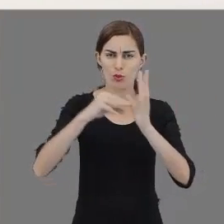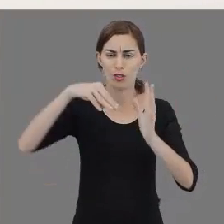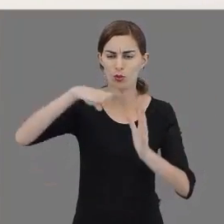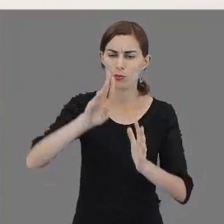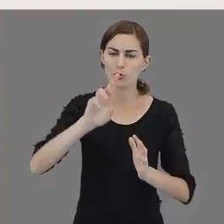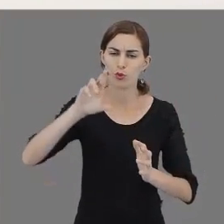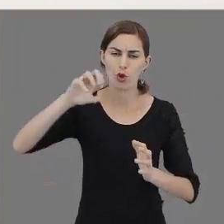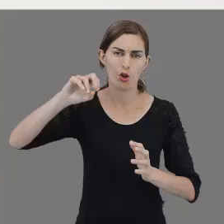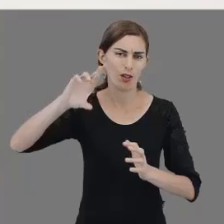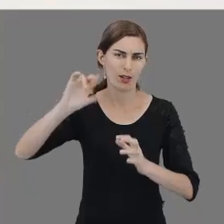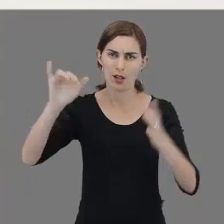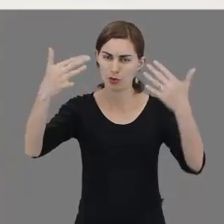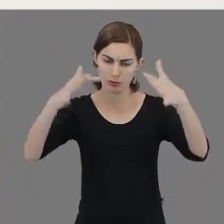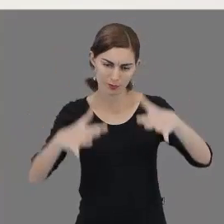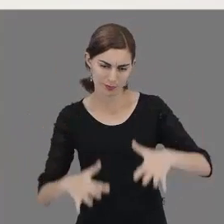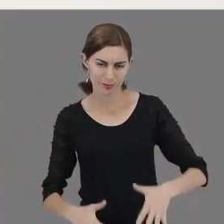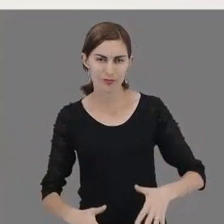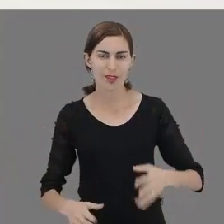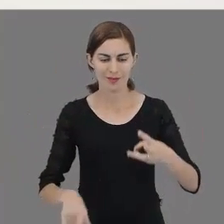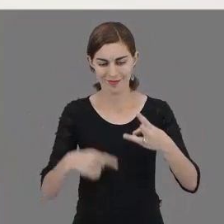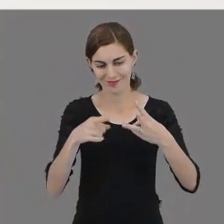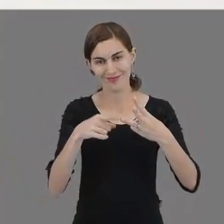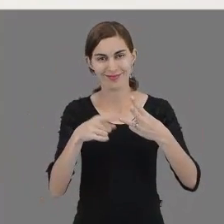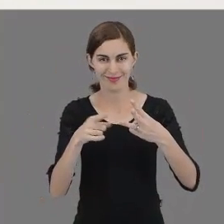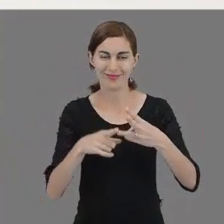sustenta. Então a gente tem no governo de Fernando